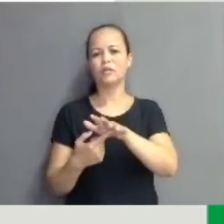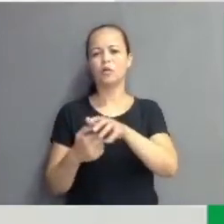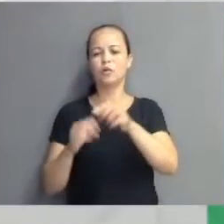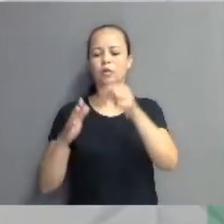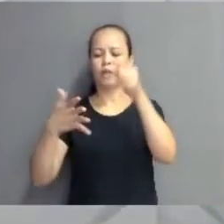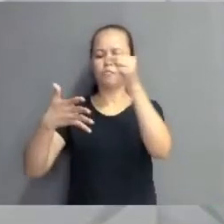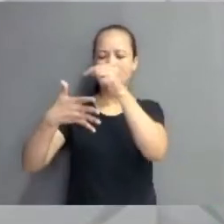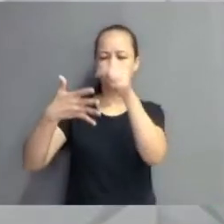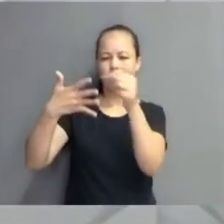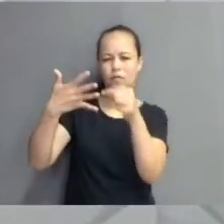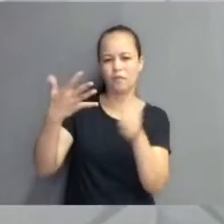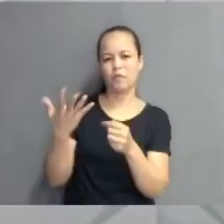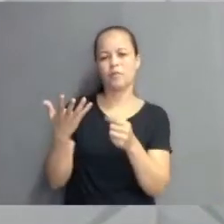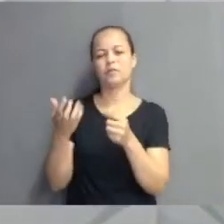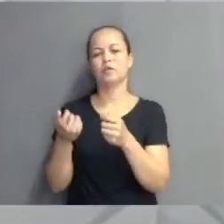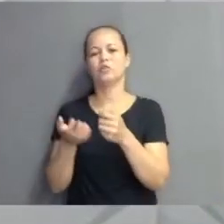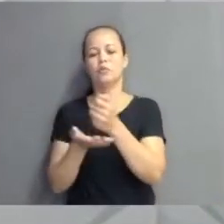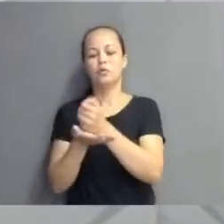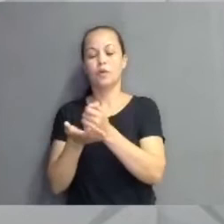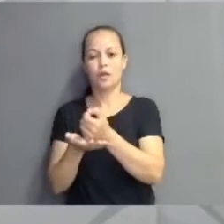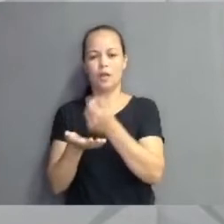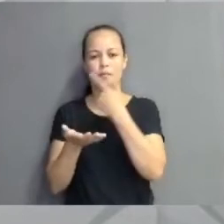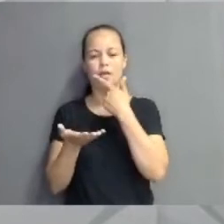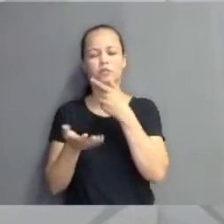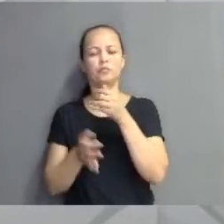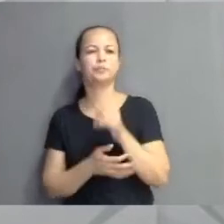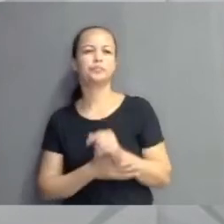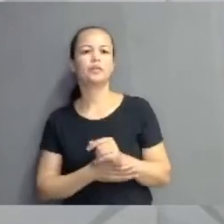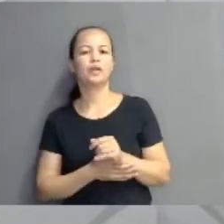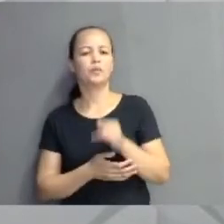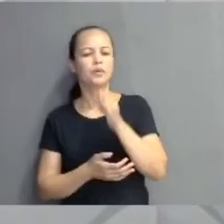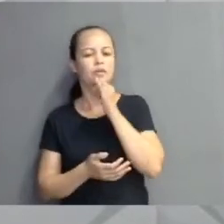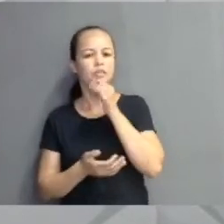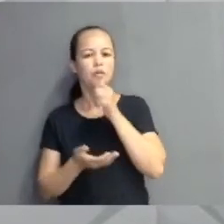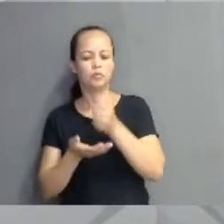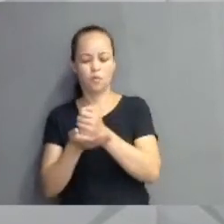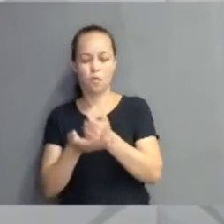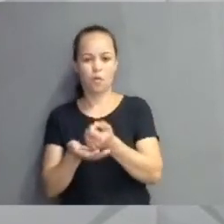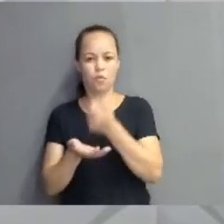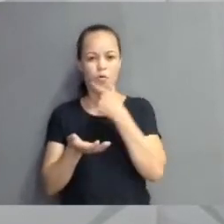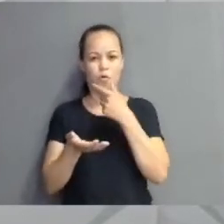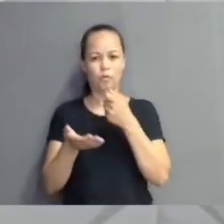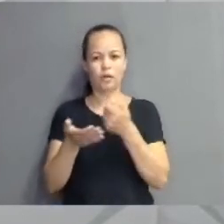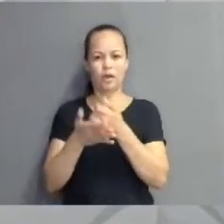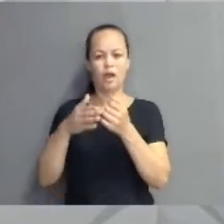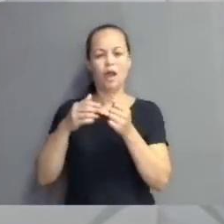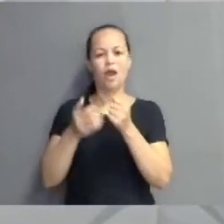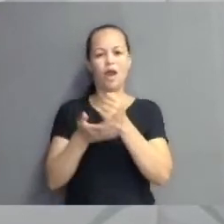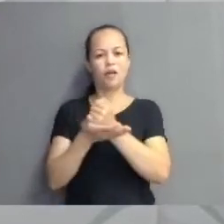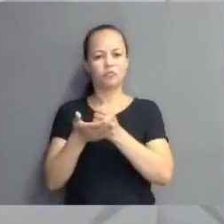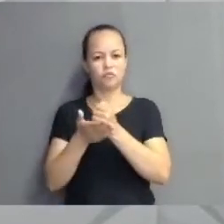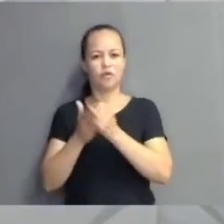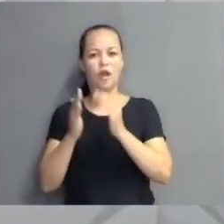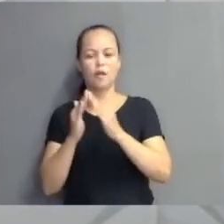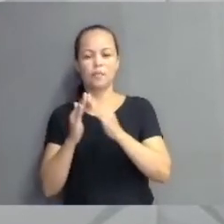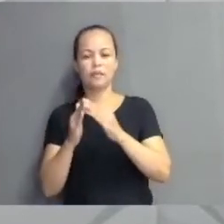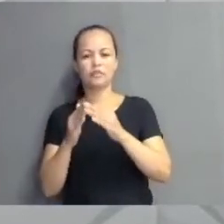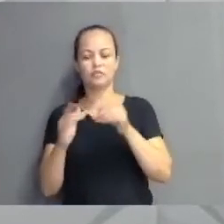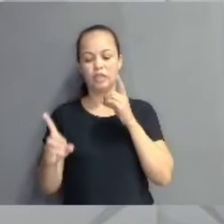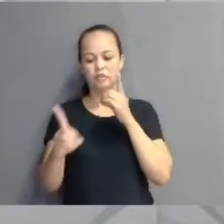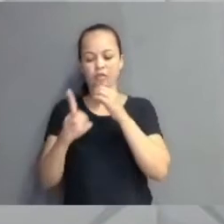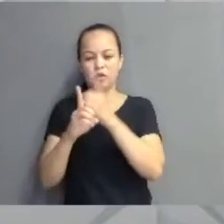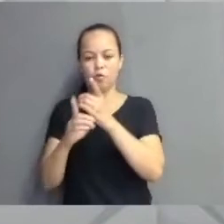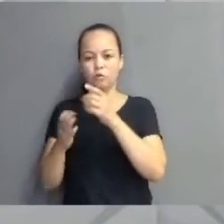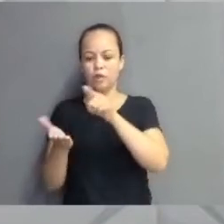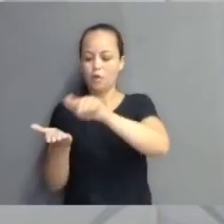remédio que você tá utilizando Quando você compra um xarope na farmácia dentro da caixinha do remédio você vai encontrar a bula na bula